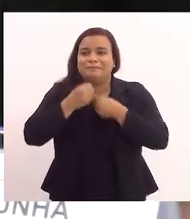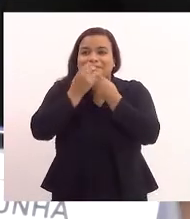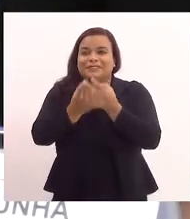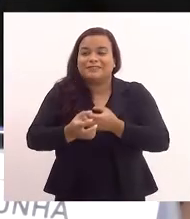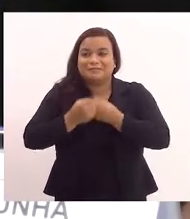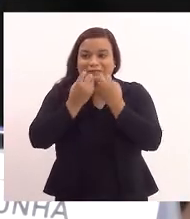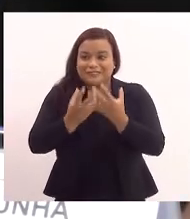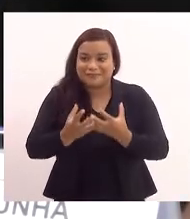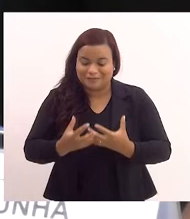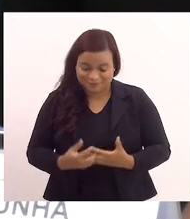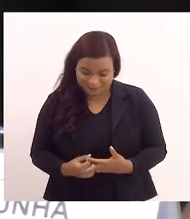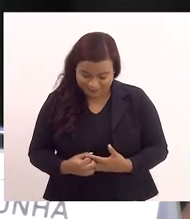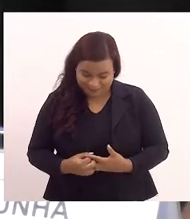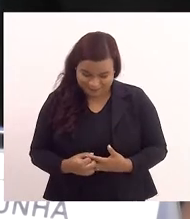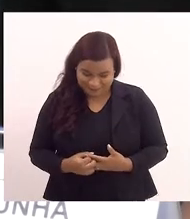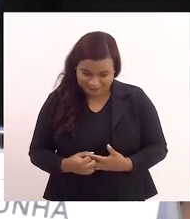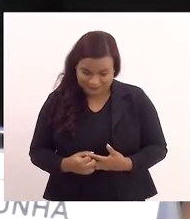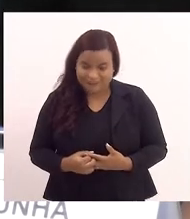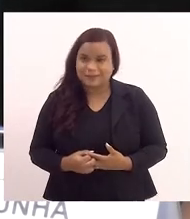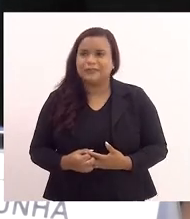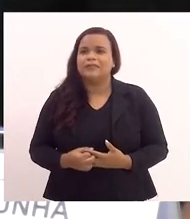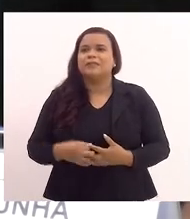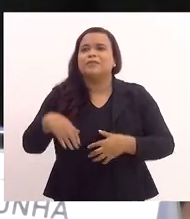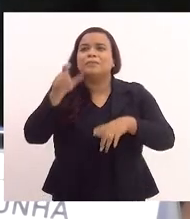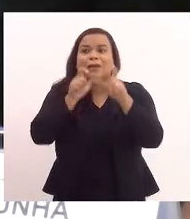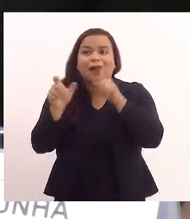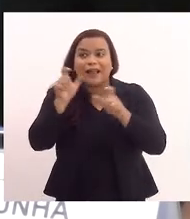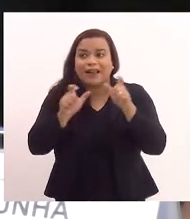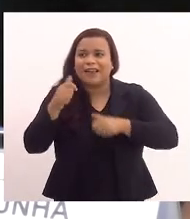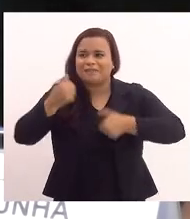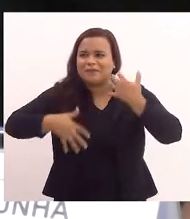Eu gosto das palavras.